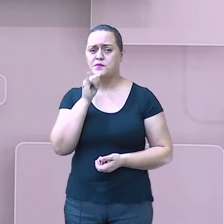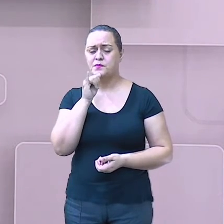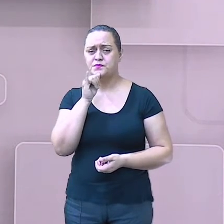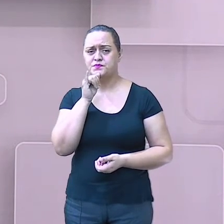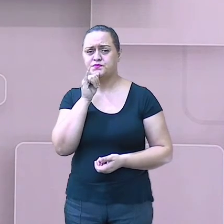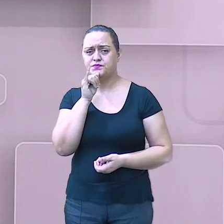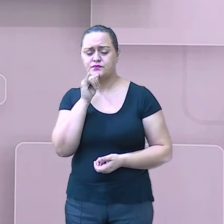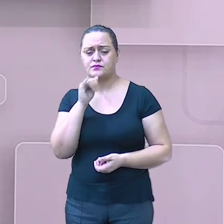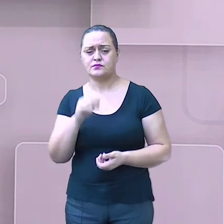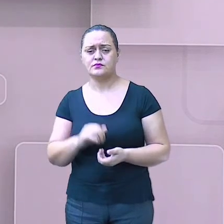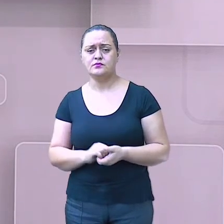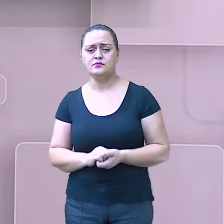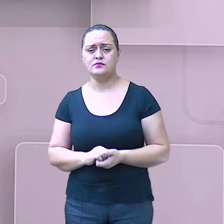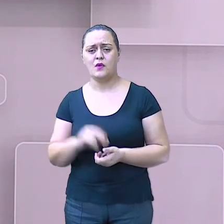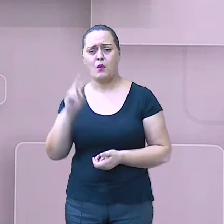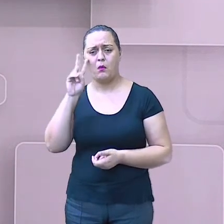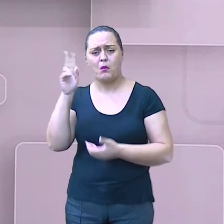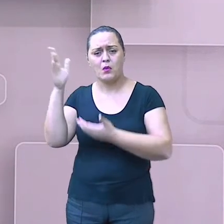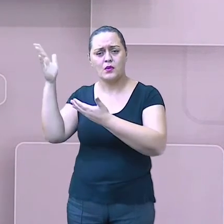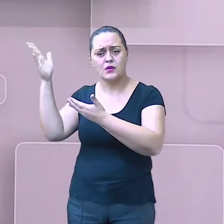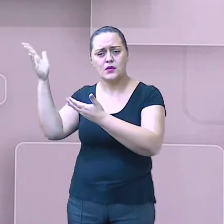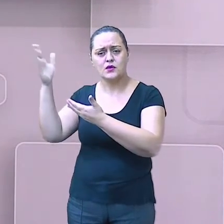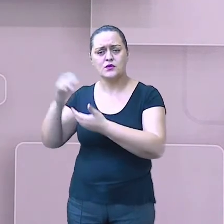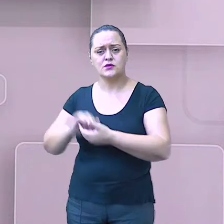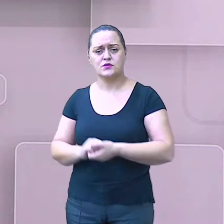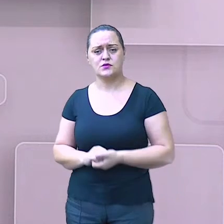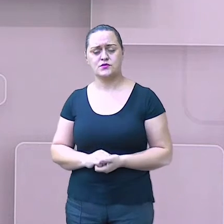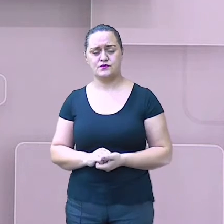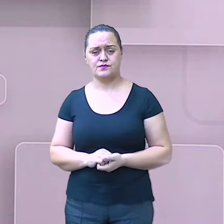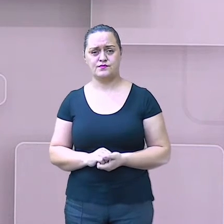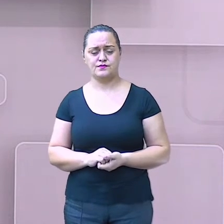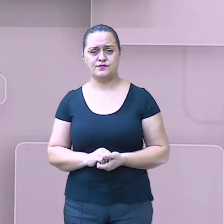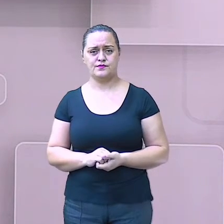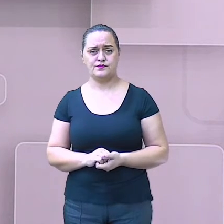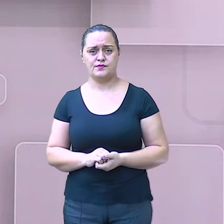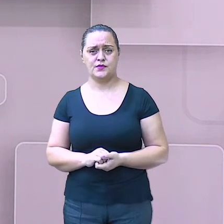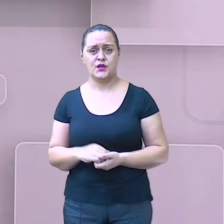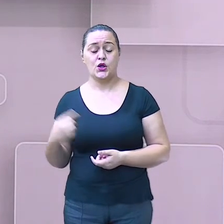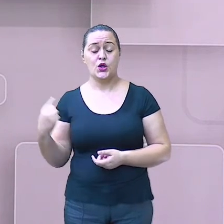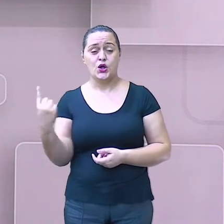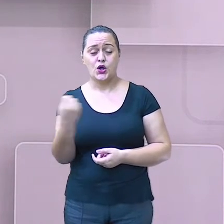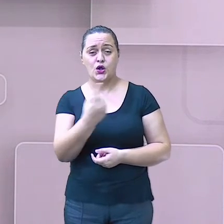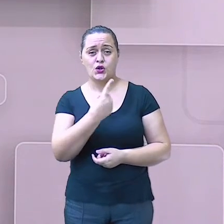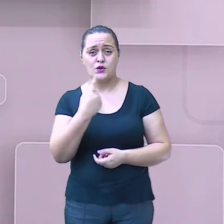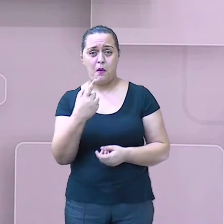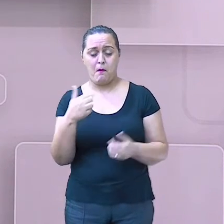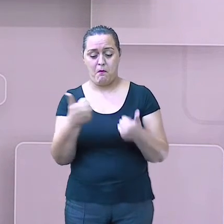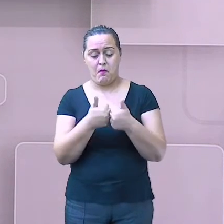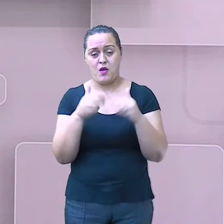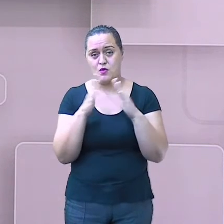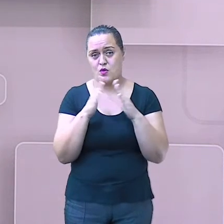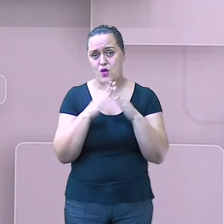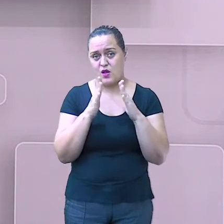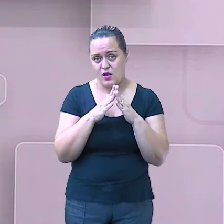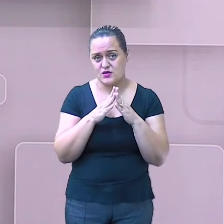menos têm presença de algum tipo de mata, né? A gente